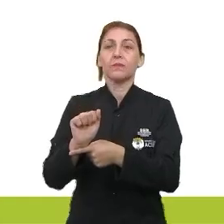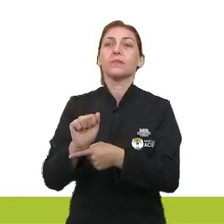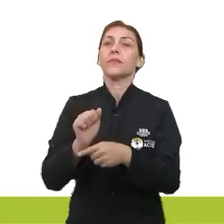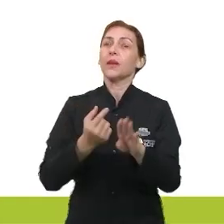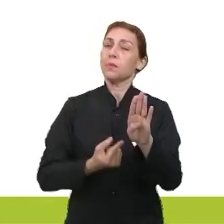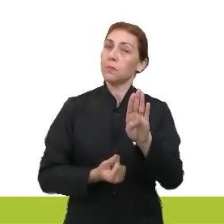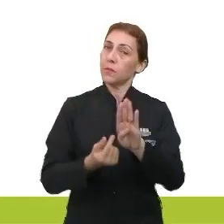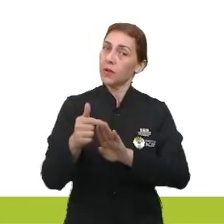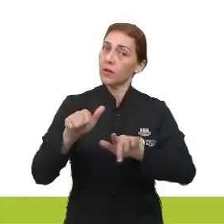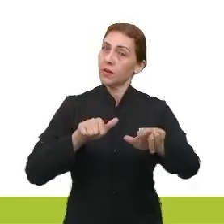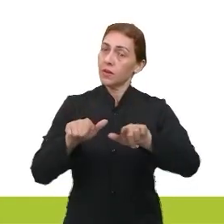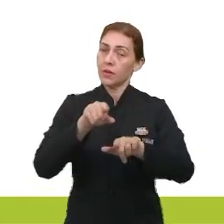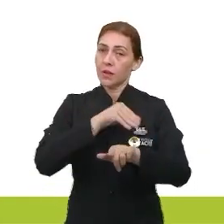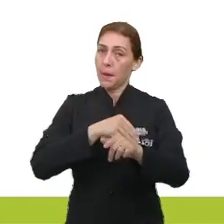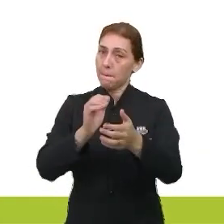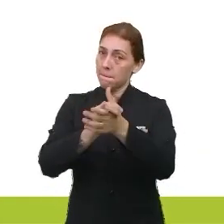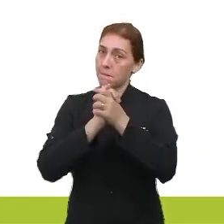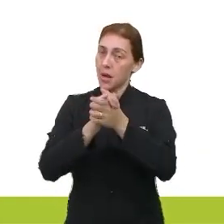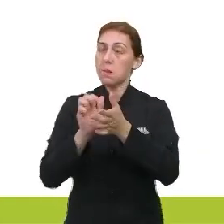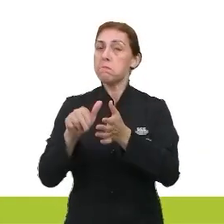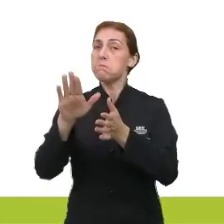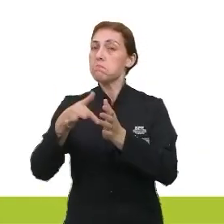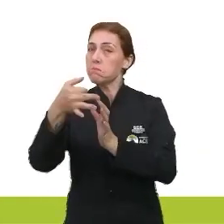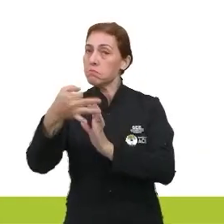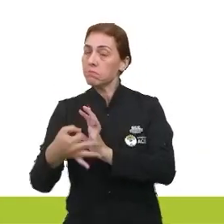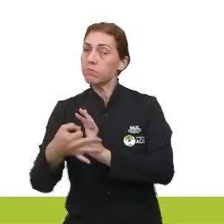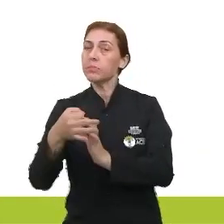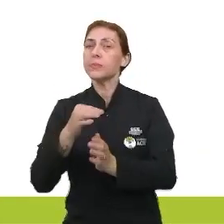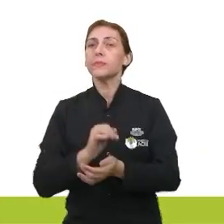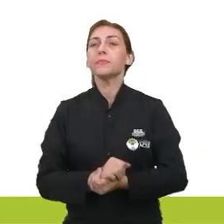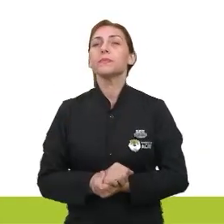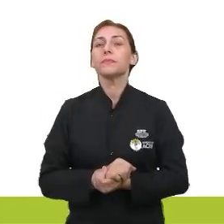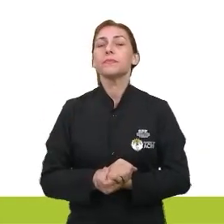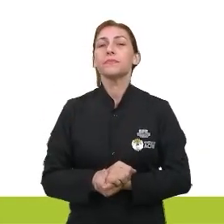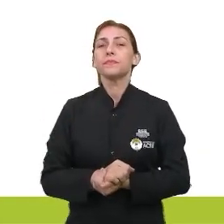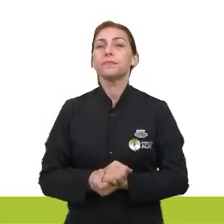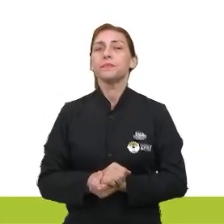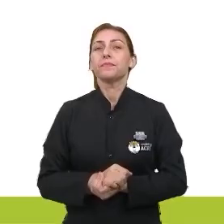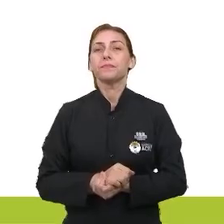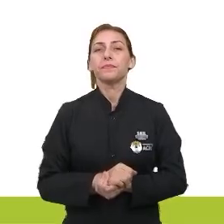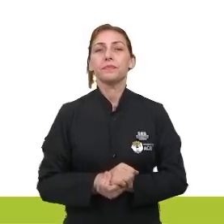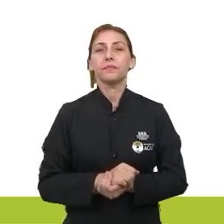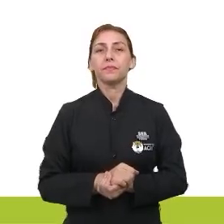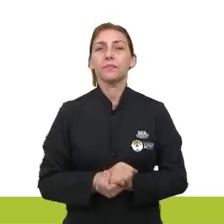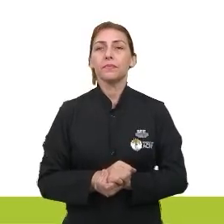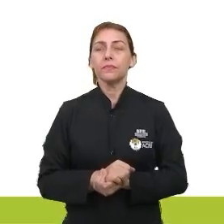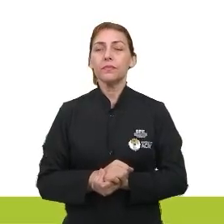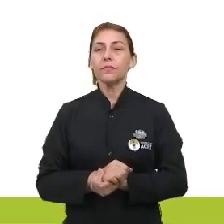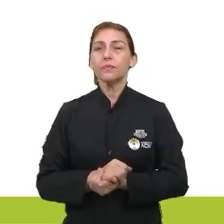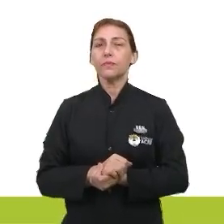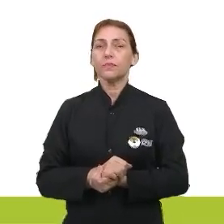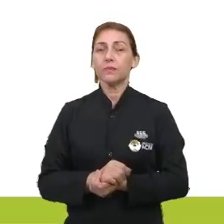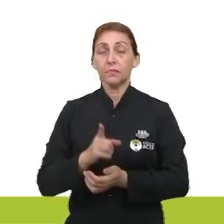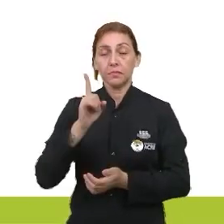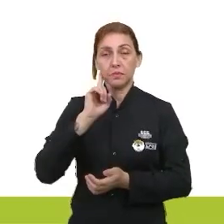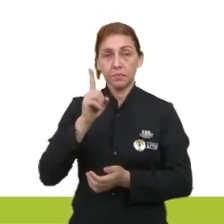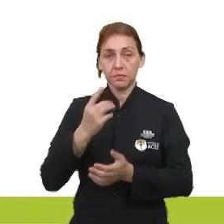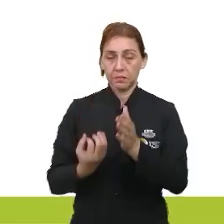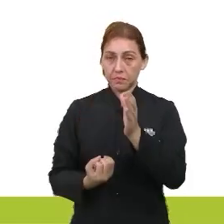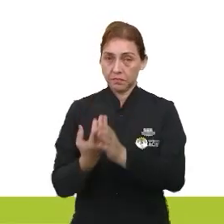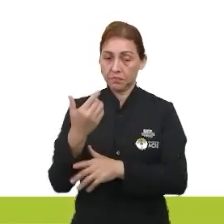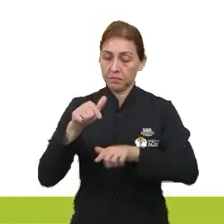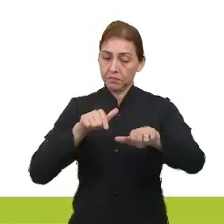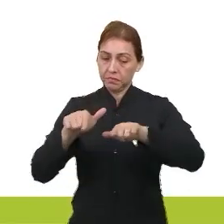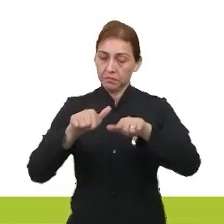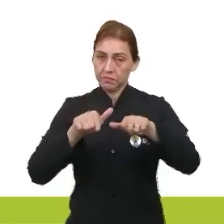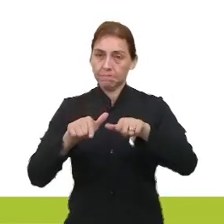A. Parabéns aí a quem acertou, não é? Então, nós temos a burguesia, que são os donos dos meios de produção, e os